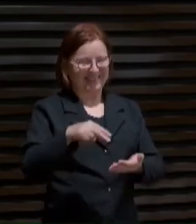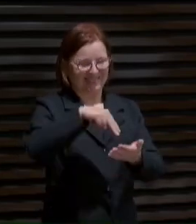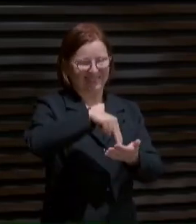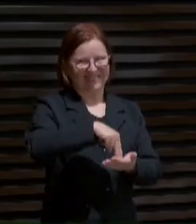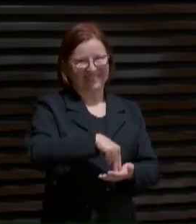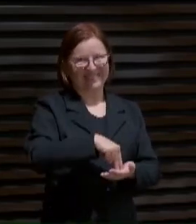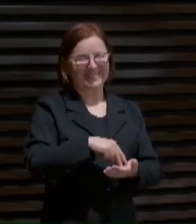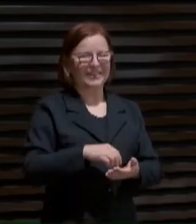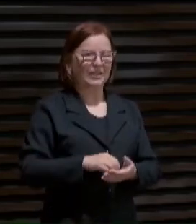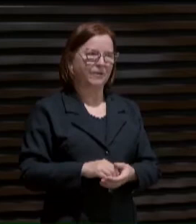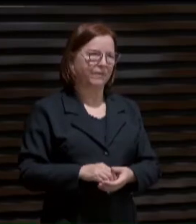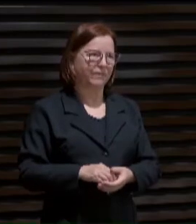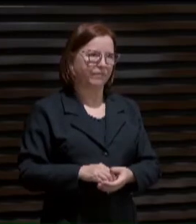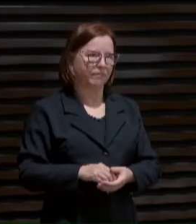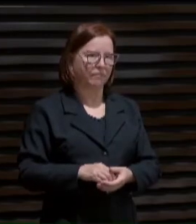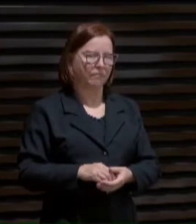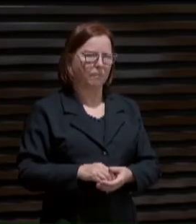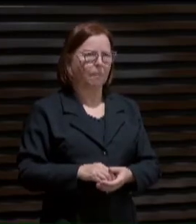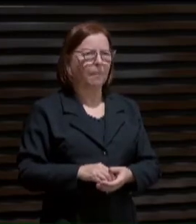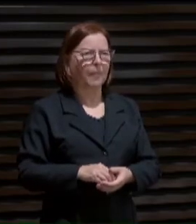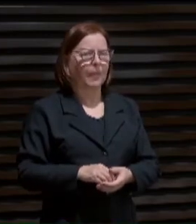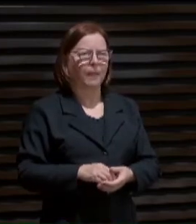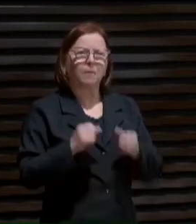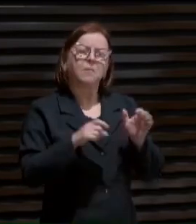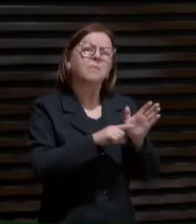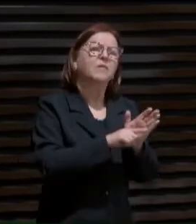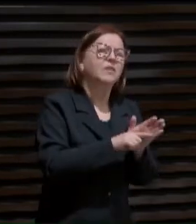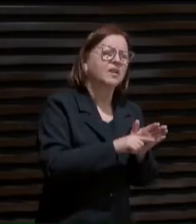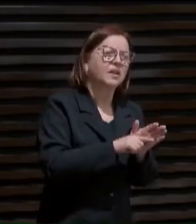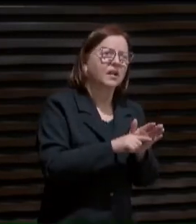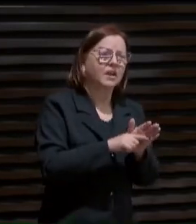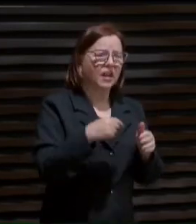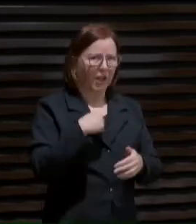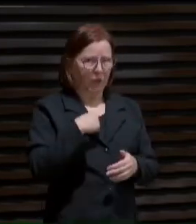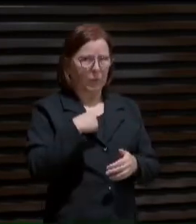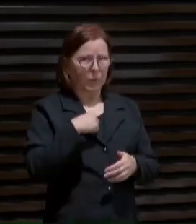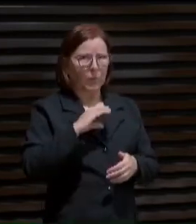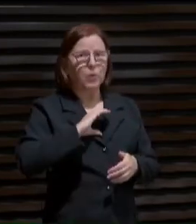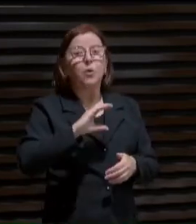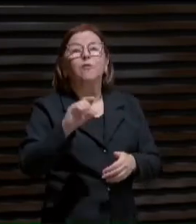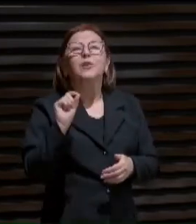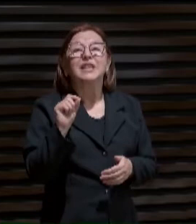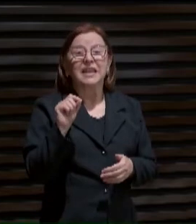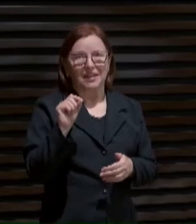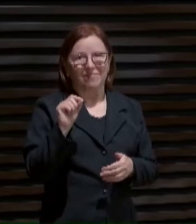Oi e aí nós podemos fazer a pergunta em quem eu tenho confiado a minha vida